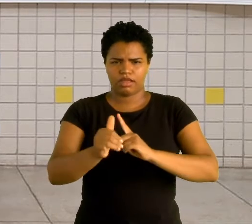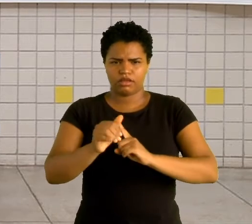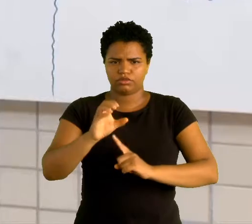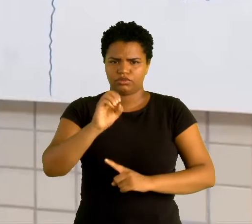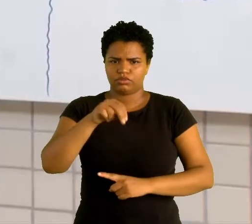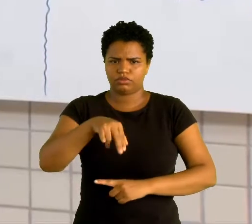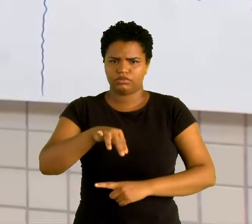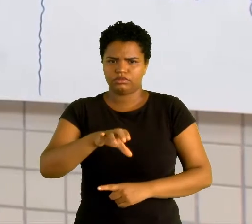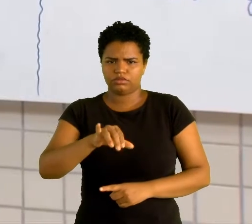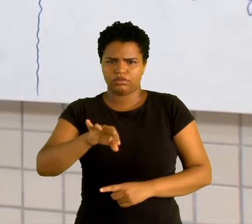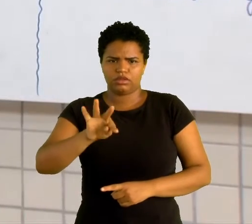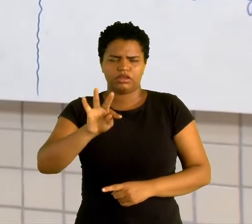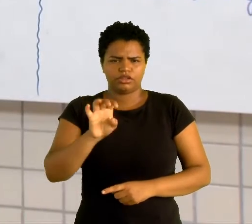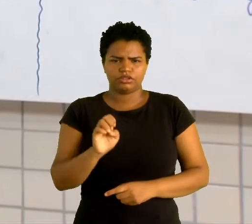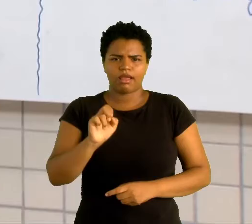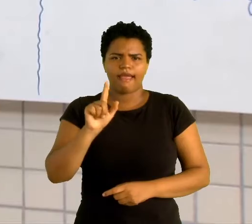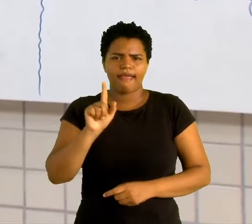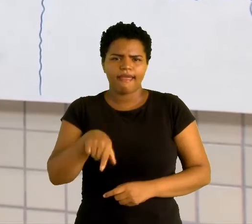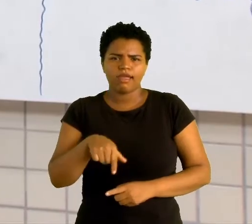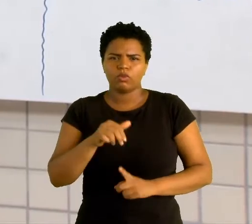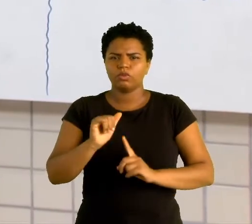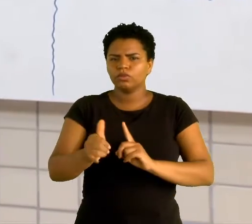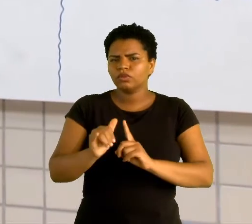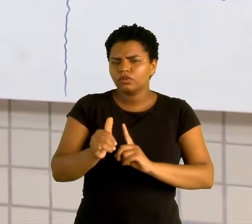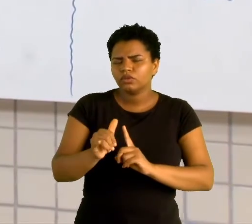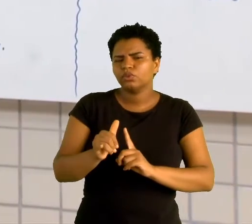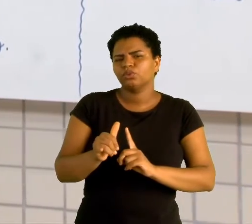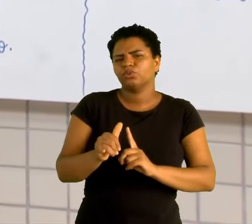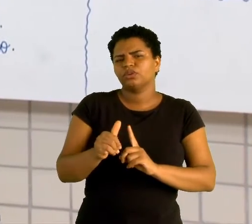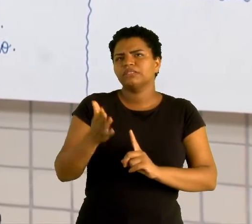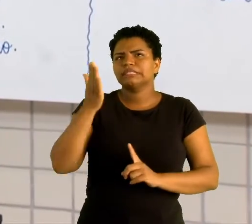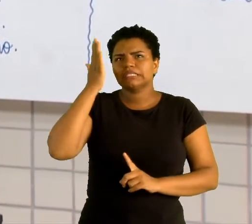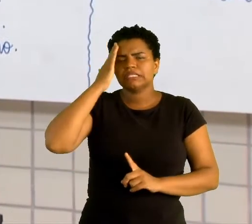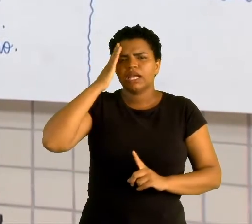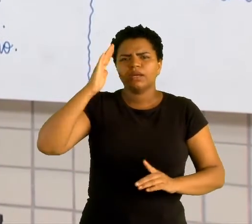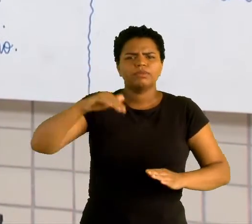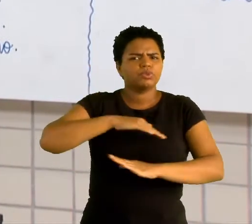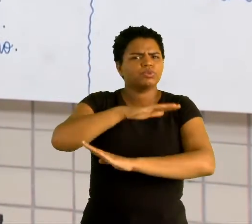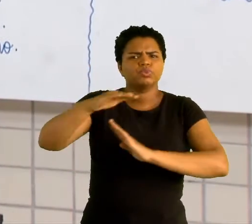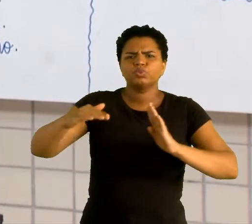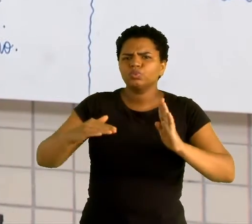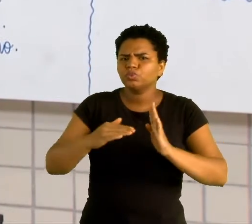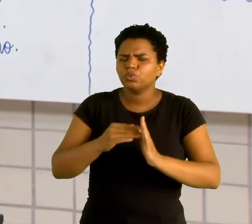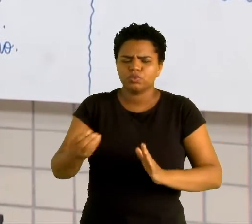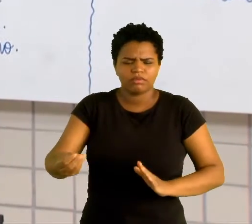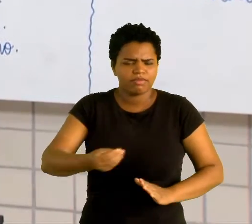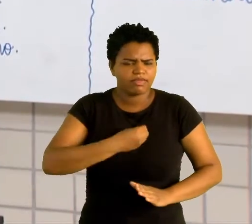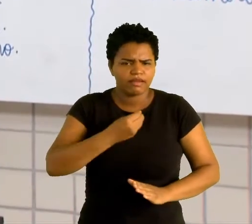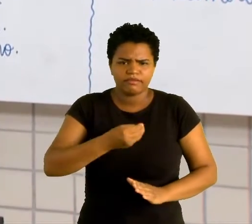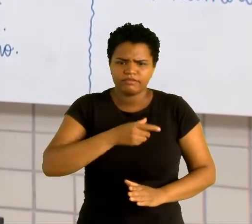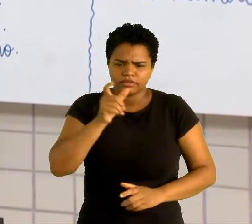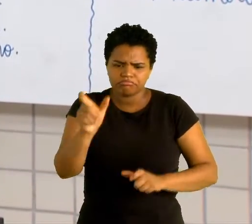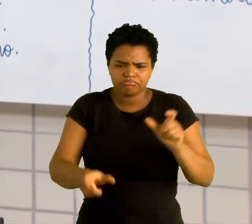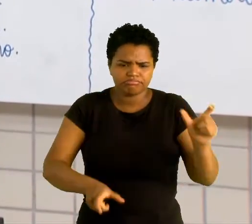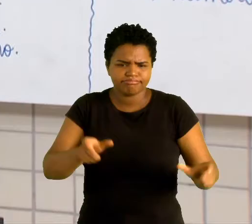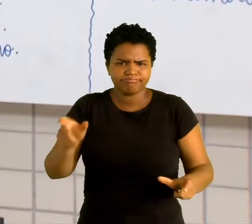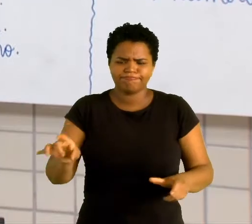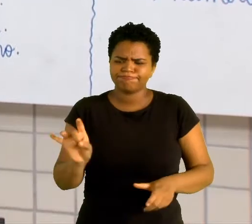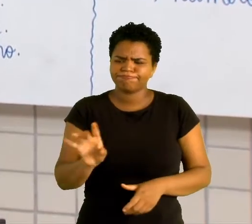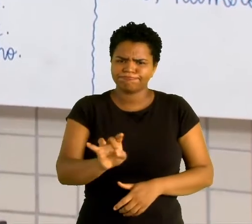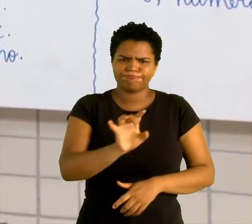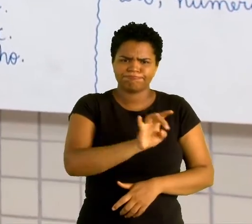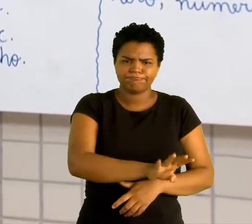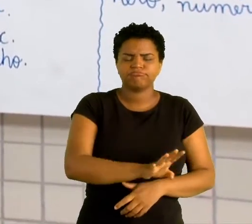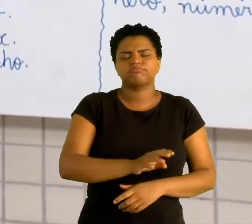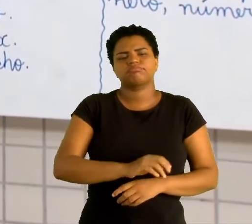narrador onisciente é aquela espécie de narrador que sabe tudo a respeito da vida do personagem, né? Então